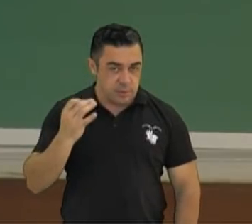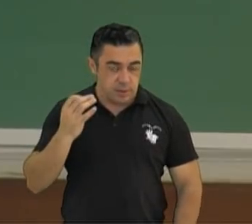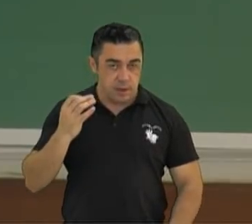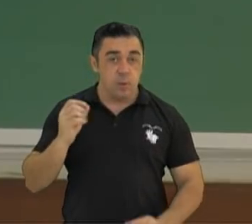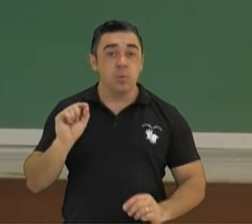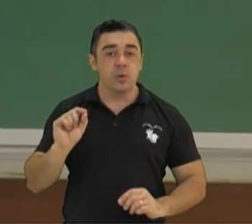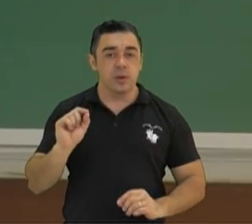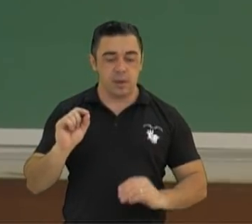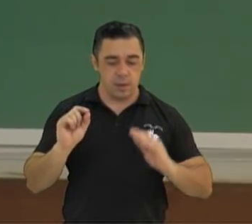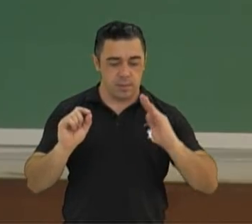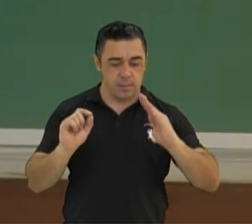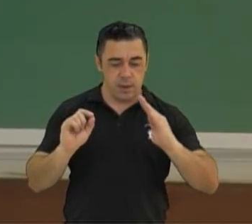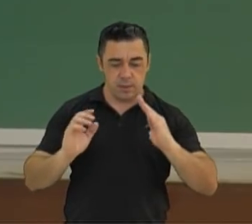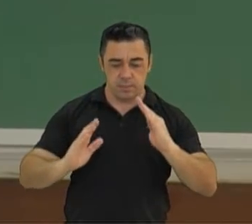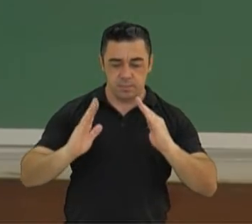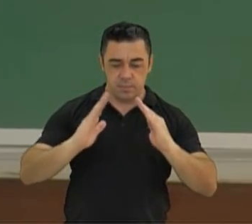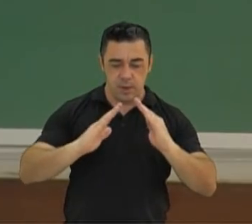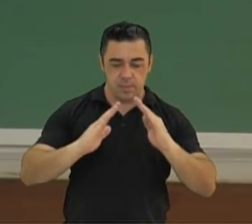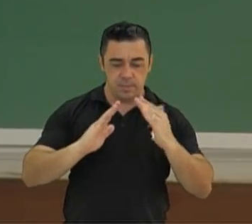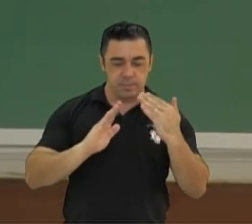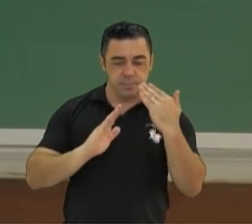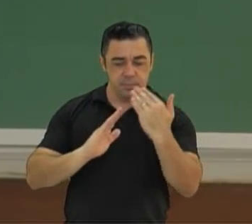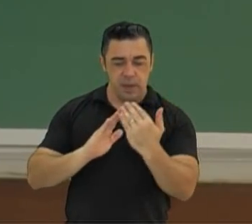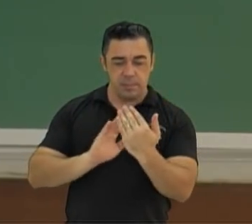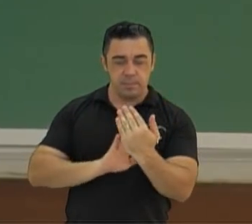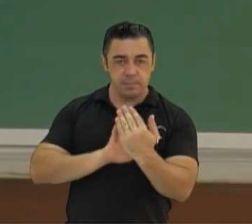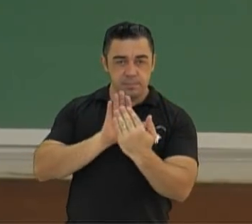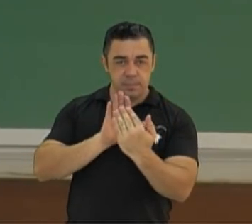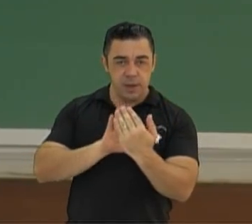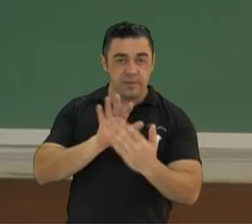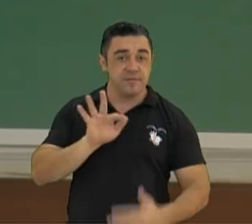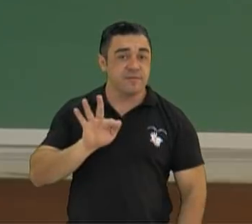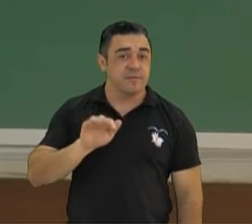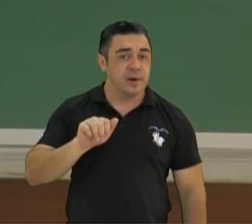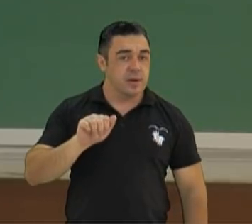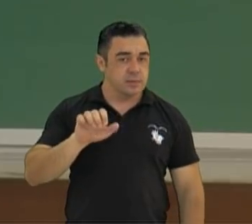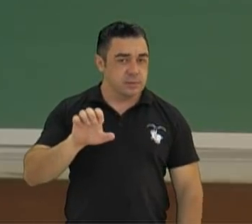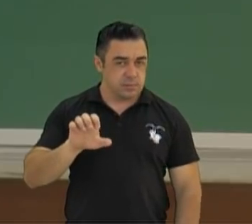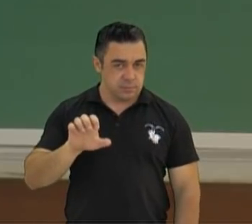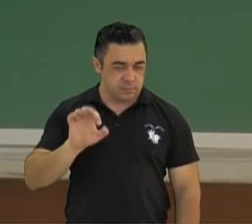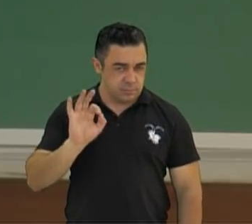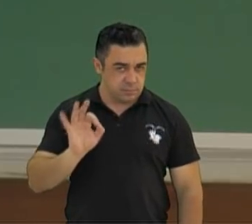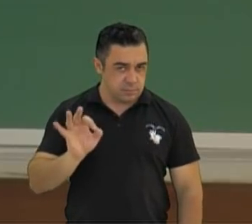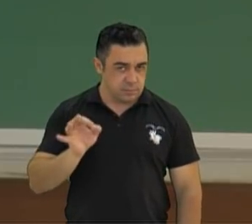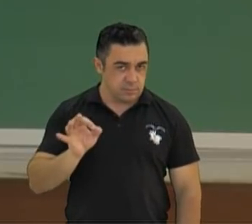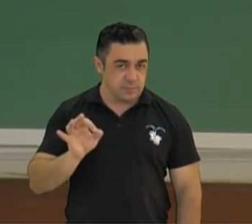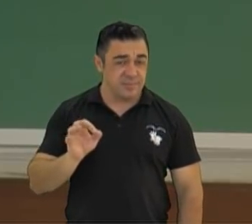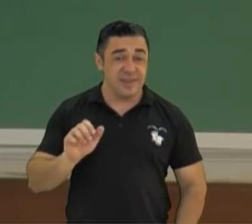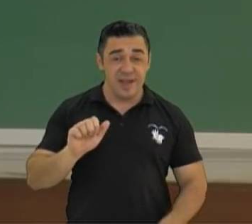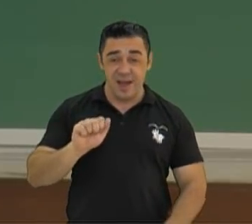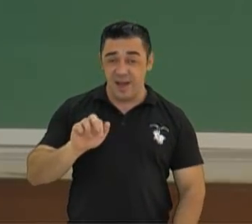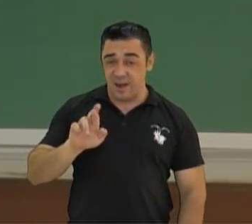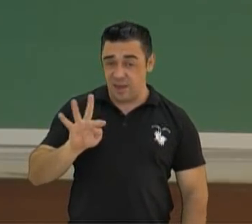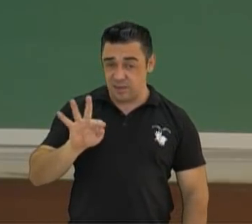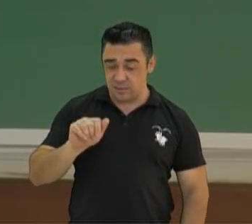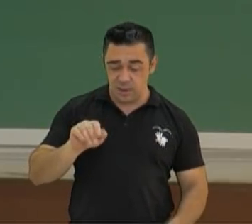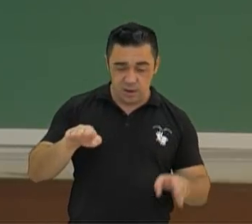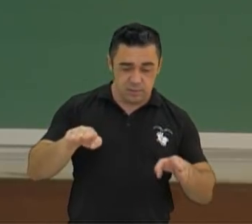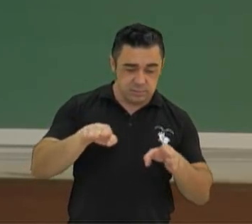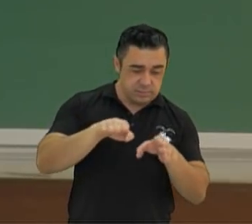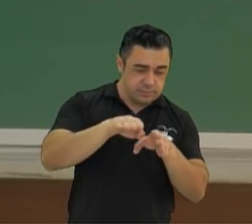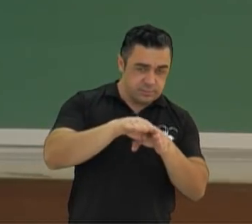os lados do poliedro. As arestas são essas linhas aqui, ó. E os vértices são